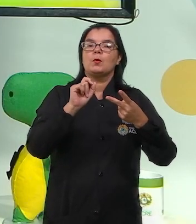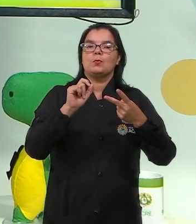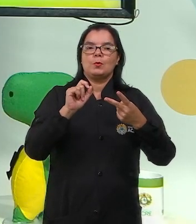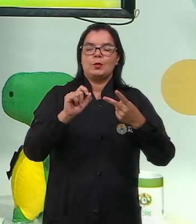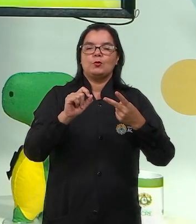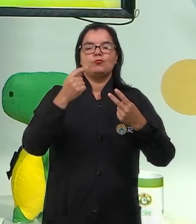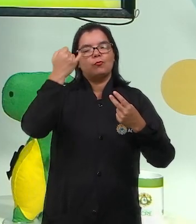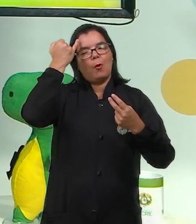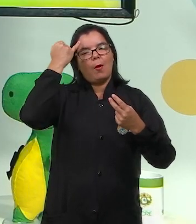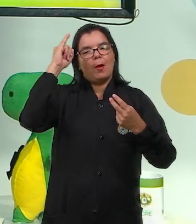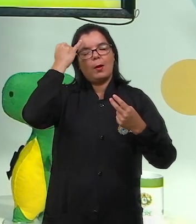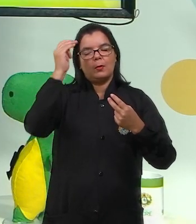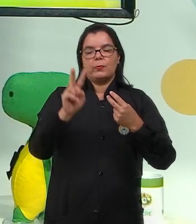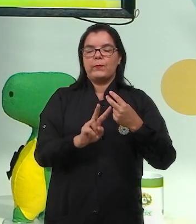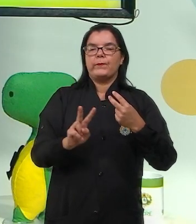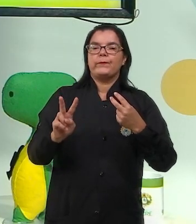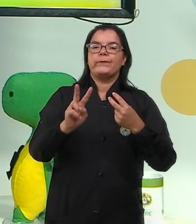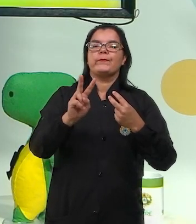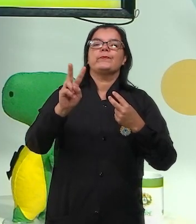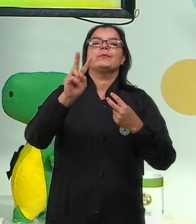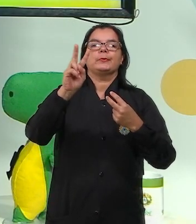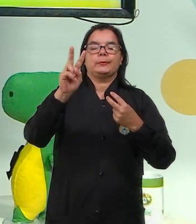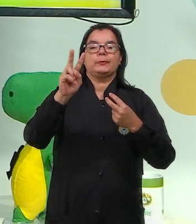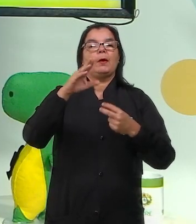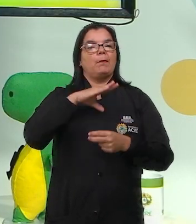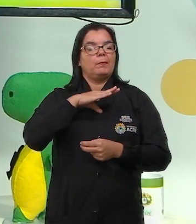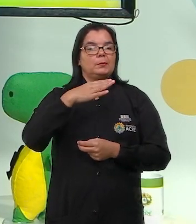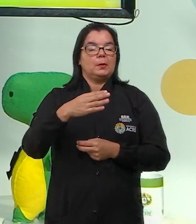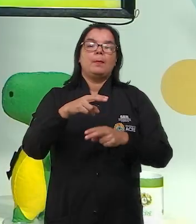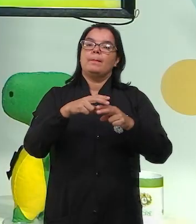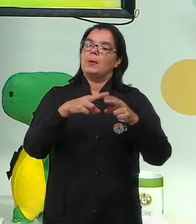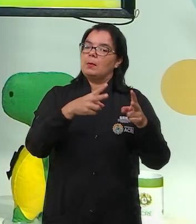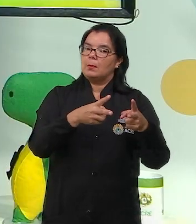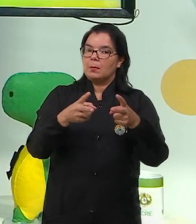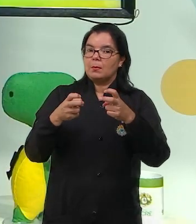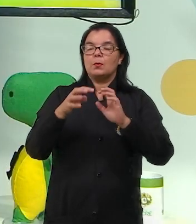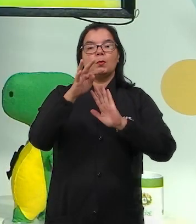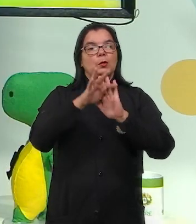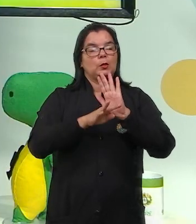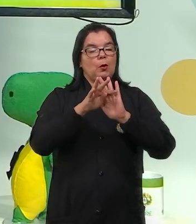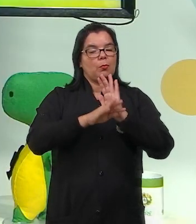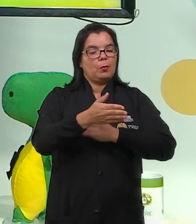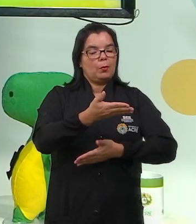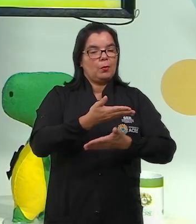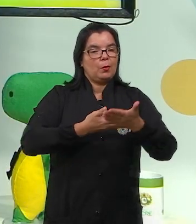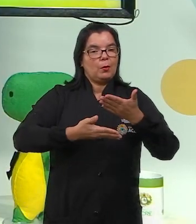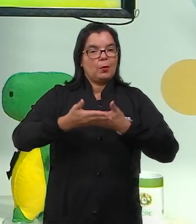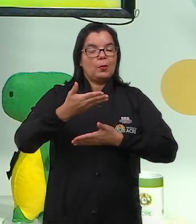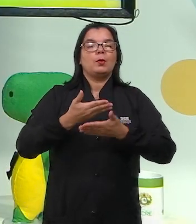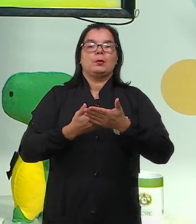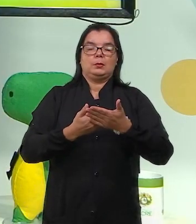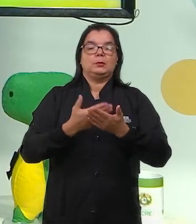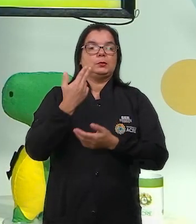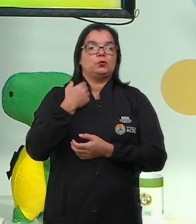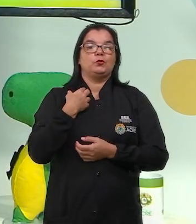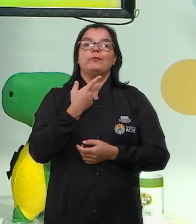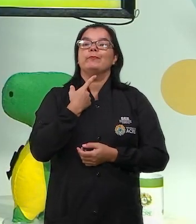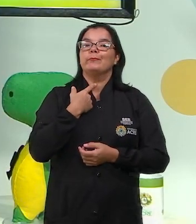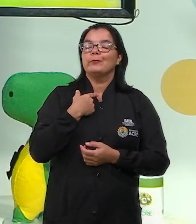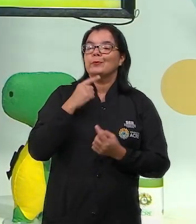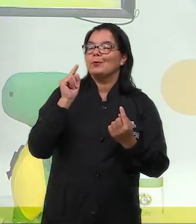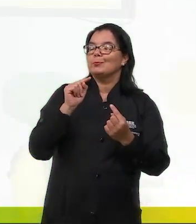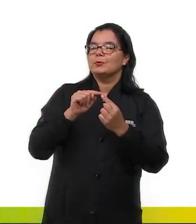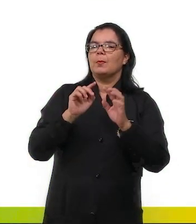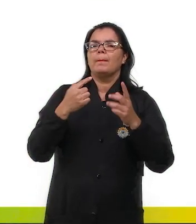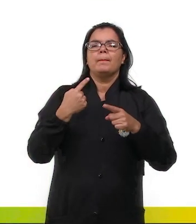uma ideia de valorização da ação. Então, percebam que o texto tem uma relação de interesse. Mas, professora,